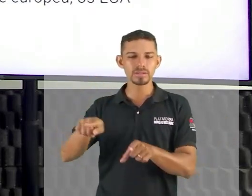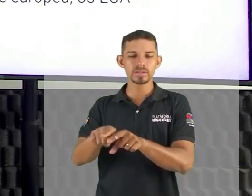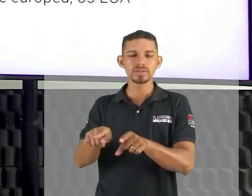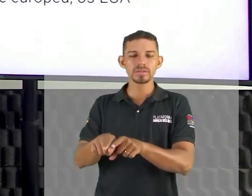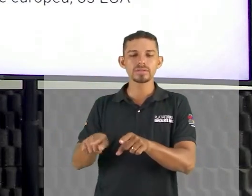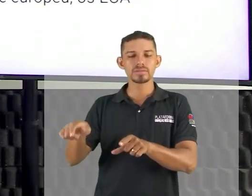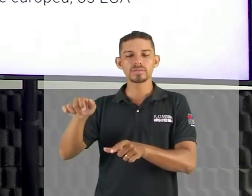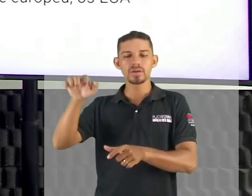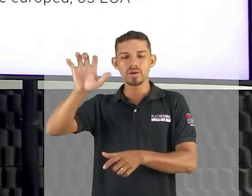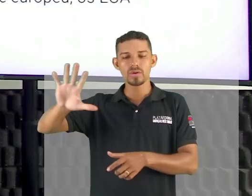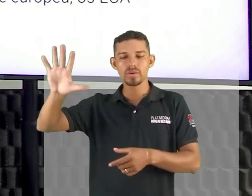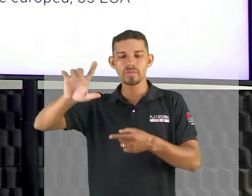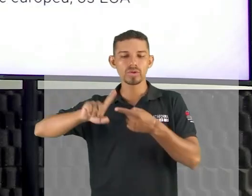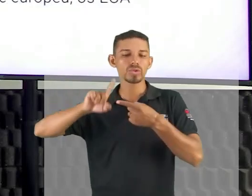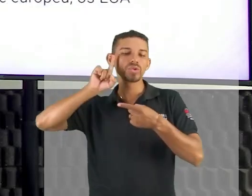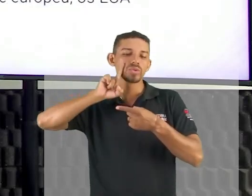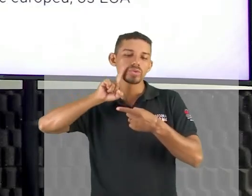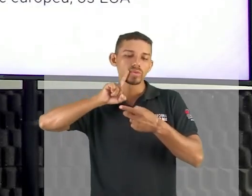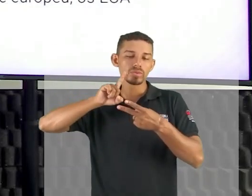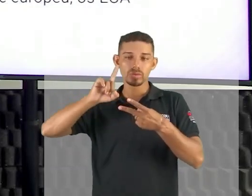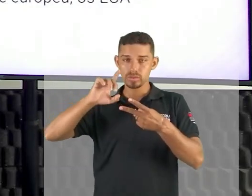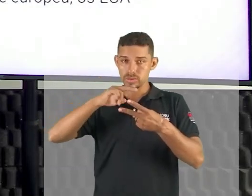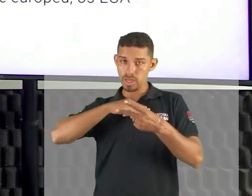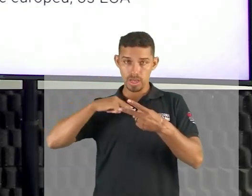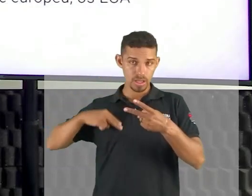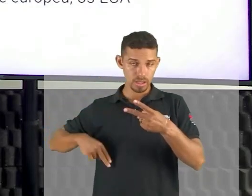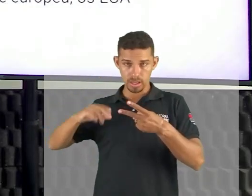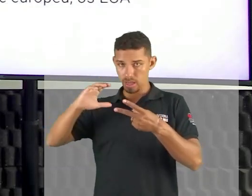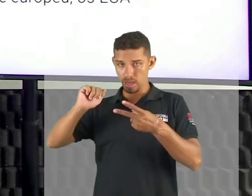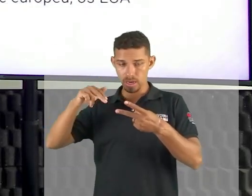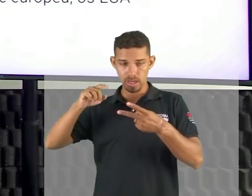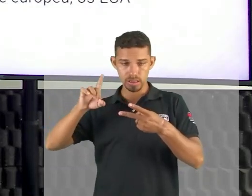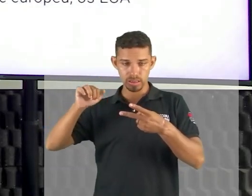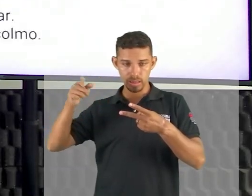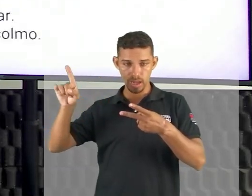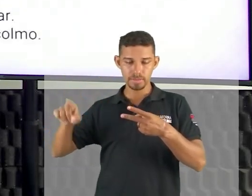países do oeste europeu, os Estados Unidos e o Canadá.